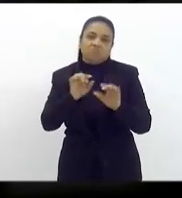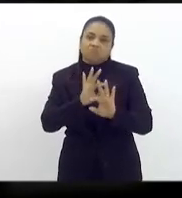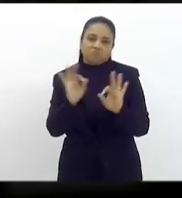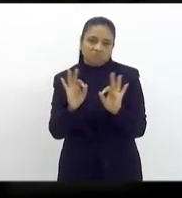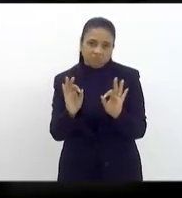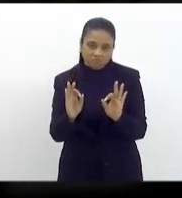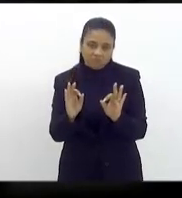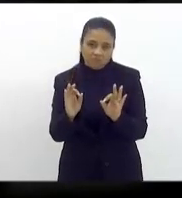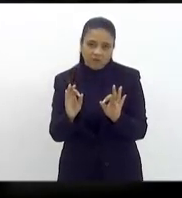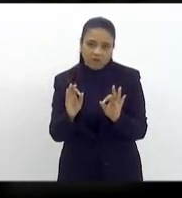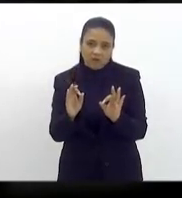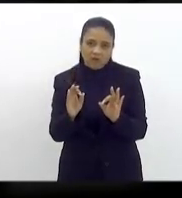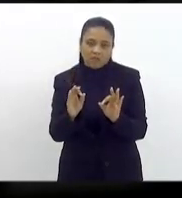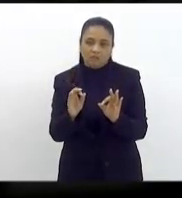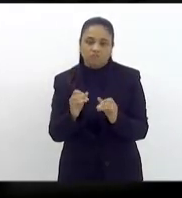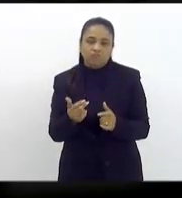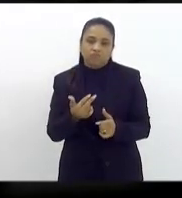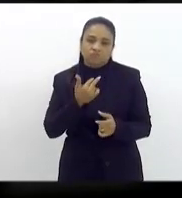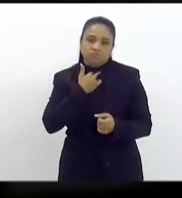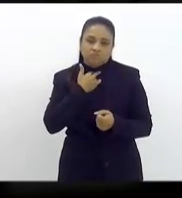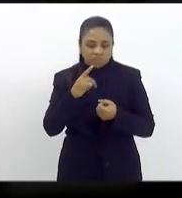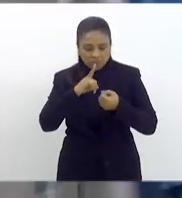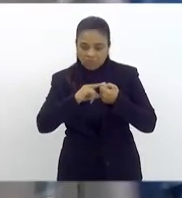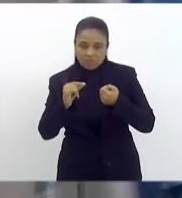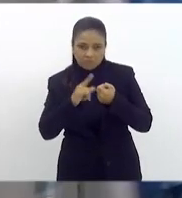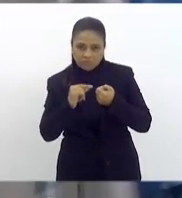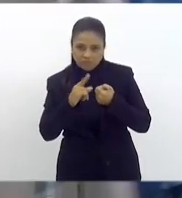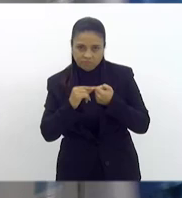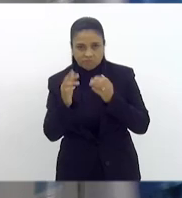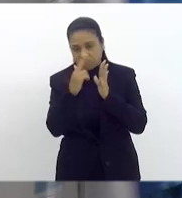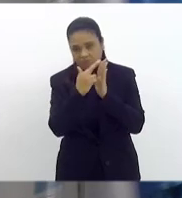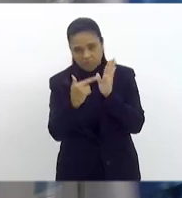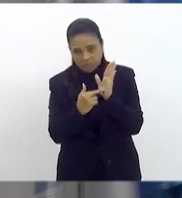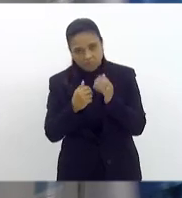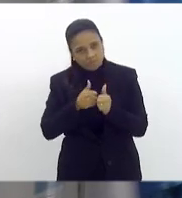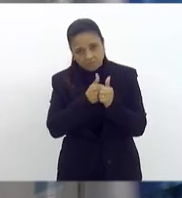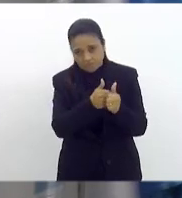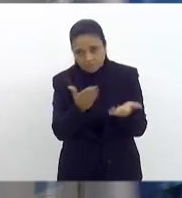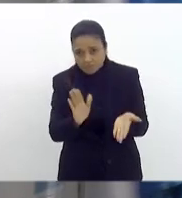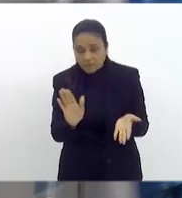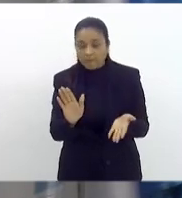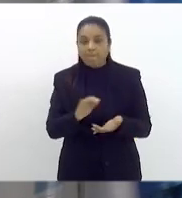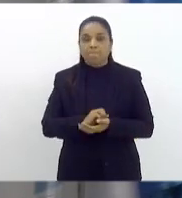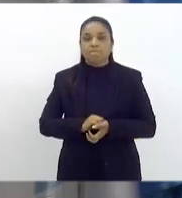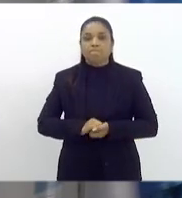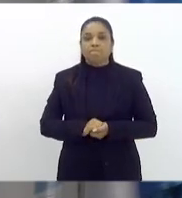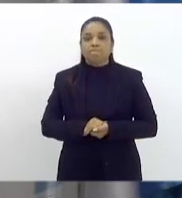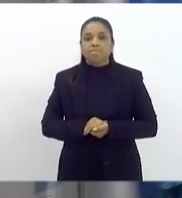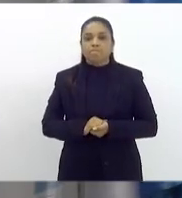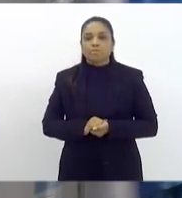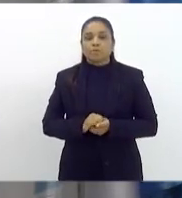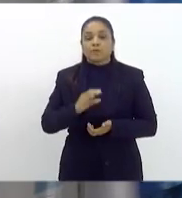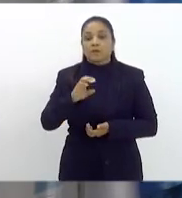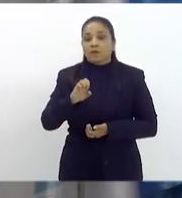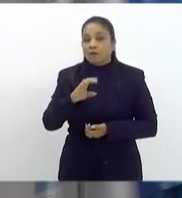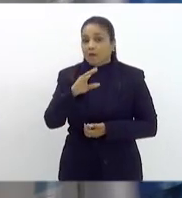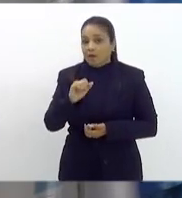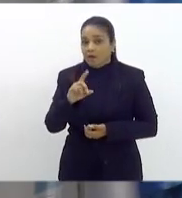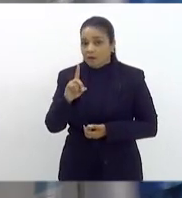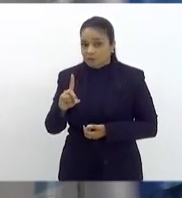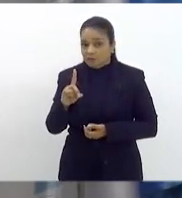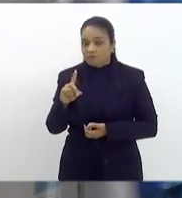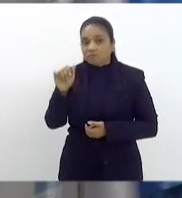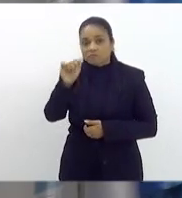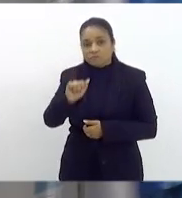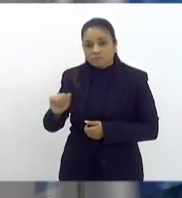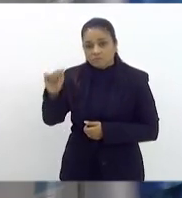dessa isenção prevista no artigo 2 da 691. Mas, princípio, assim. Vamos lá. O ECAD é uma associação que